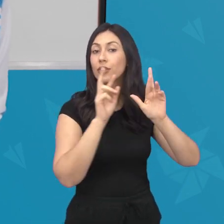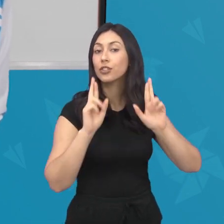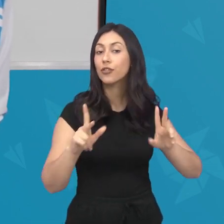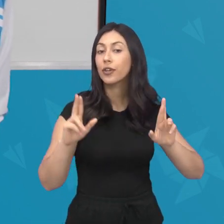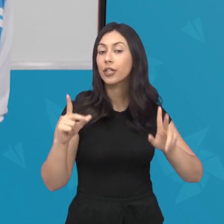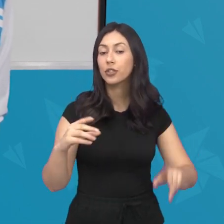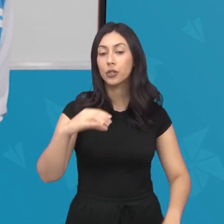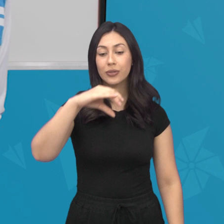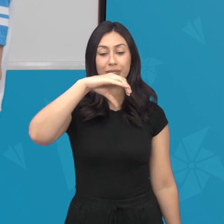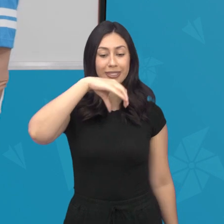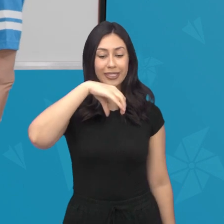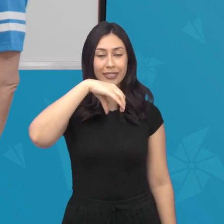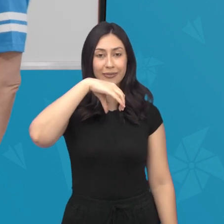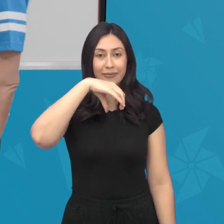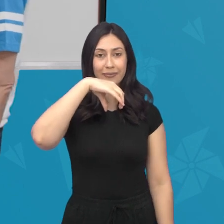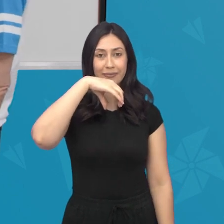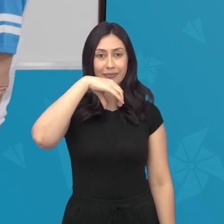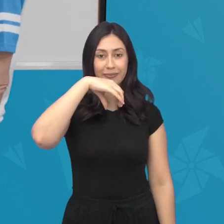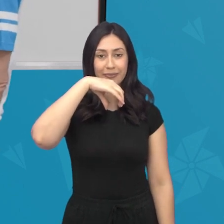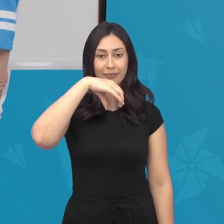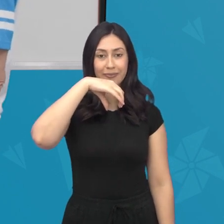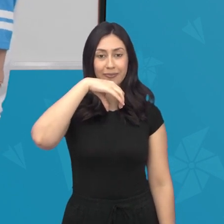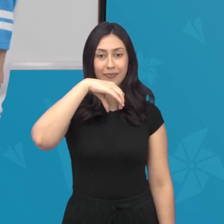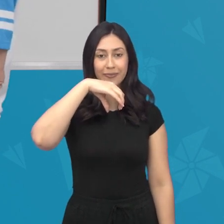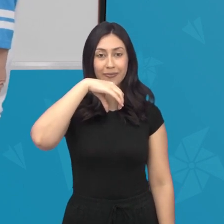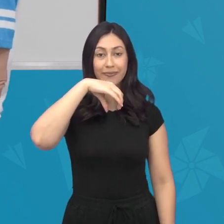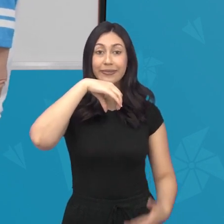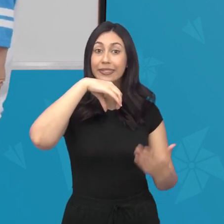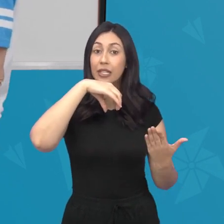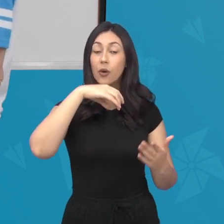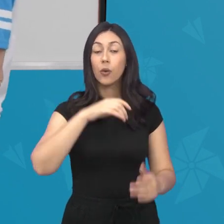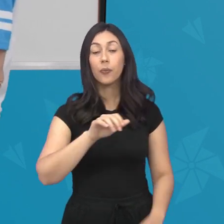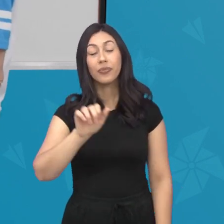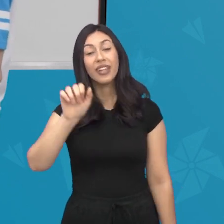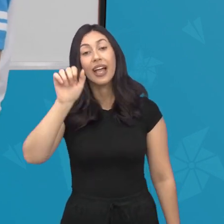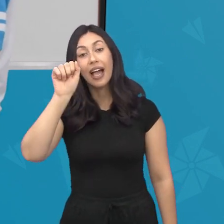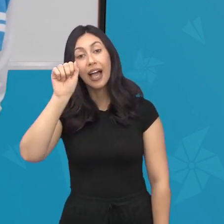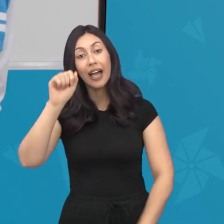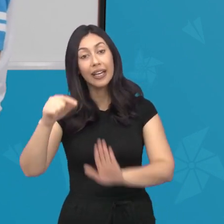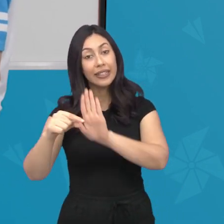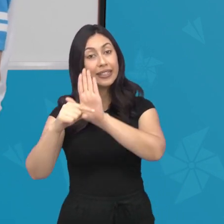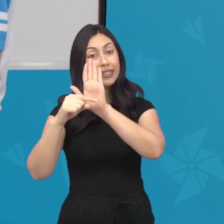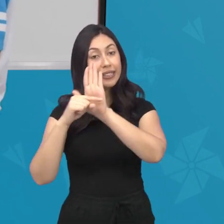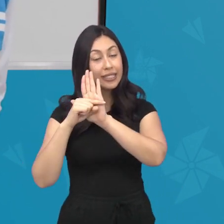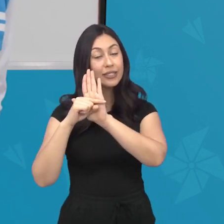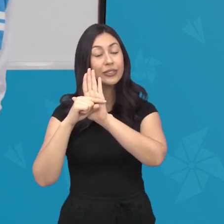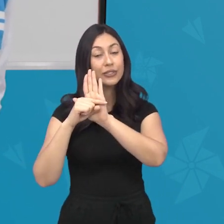para esse lado aqui. Certo? Então quando A for menor do que 0,